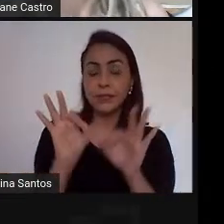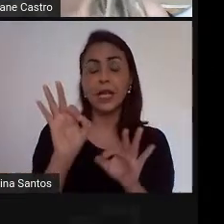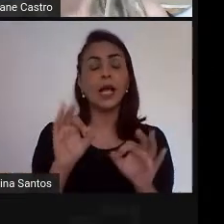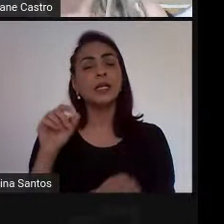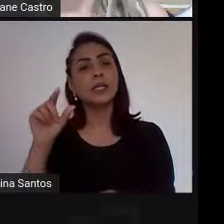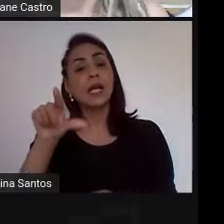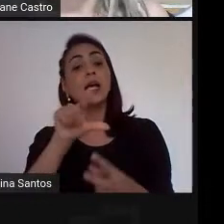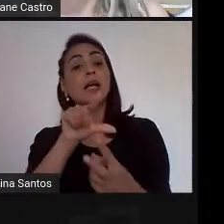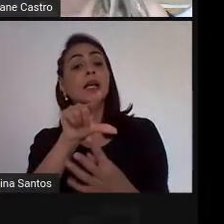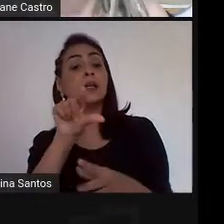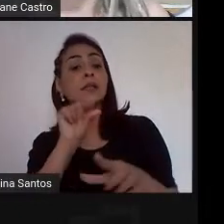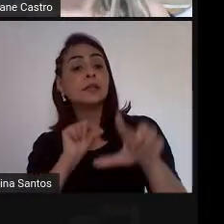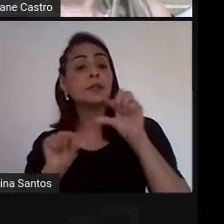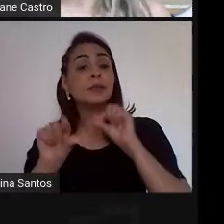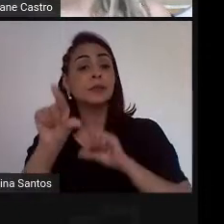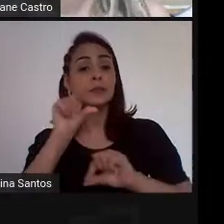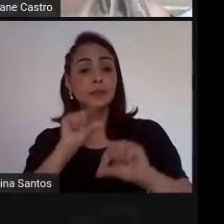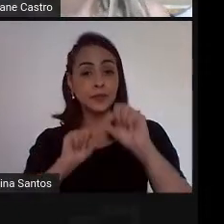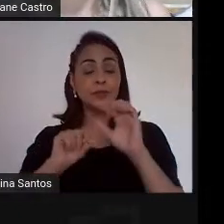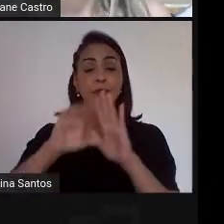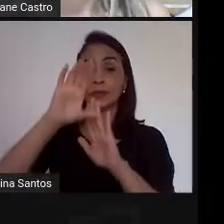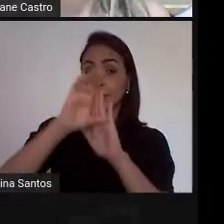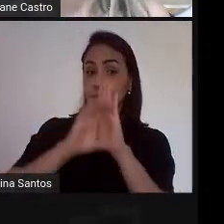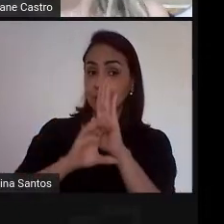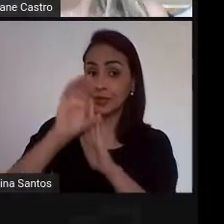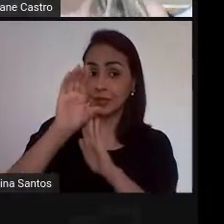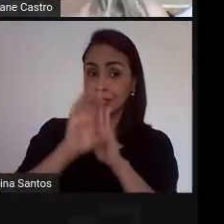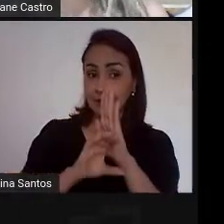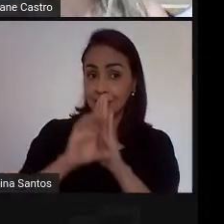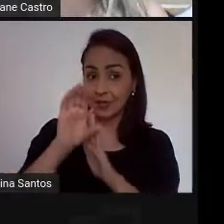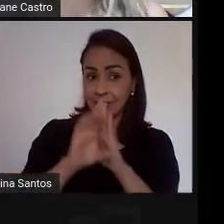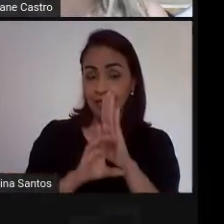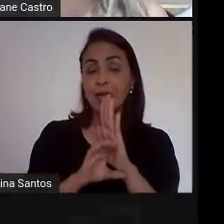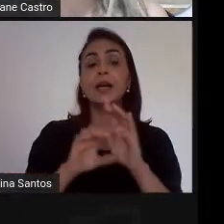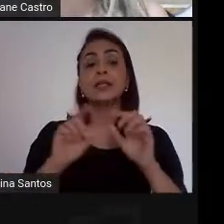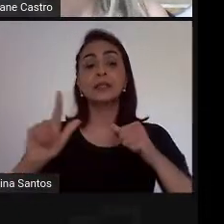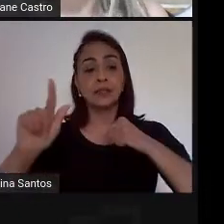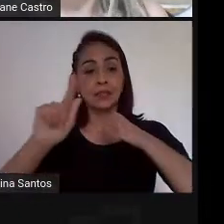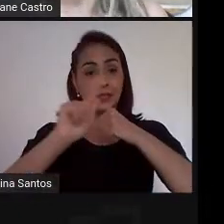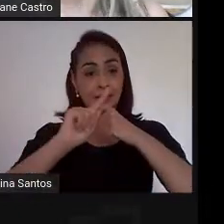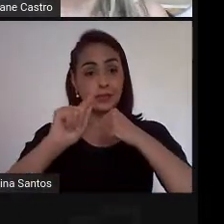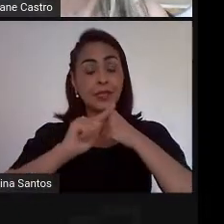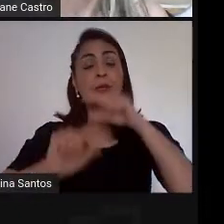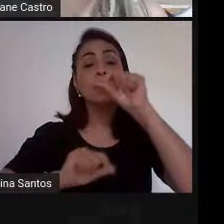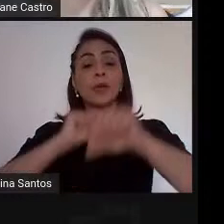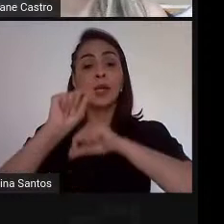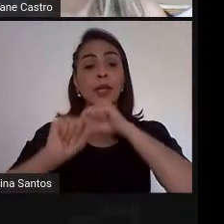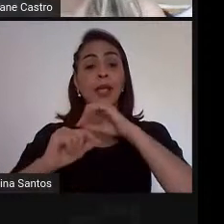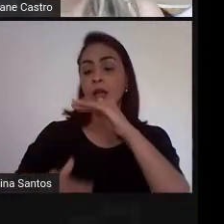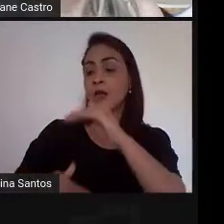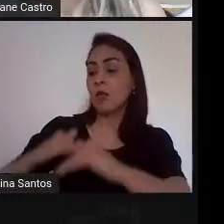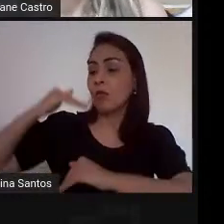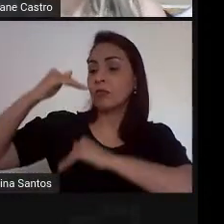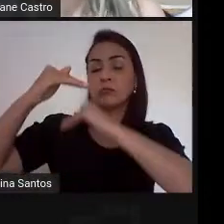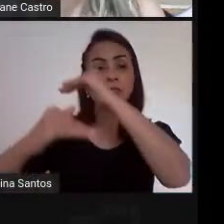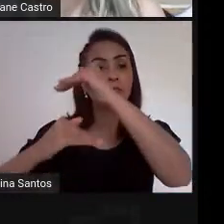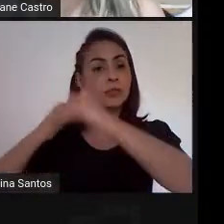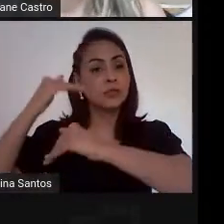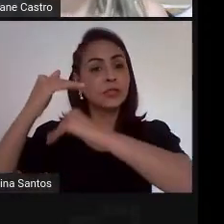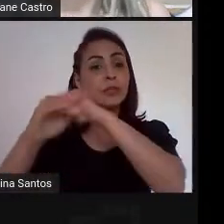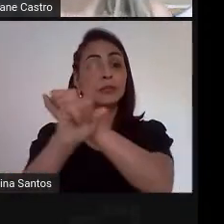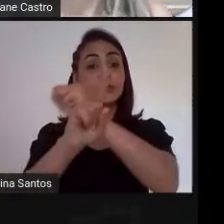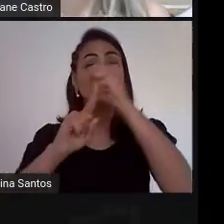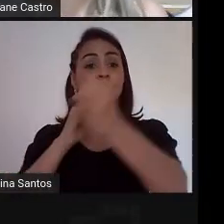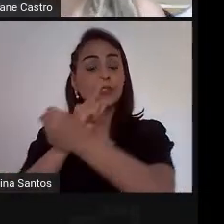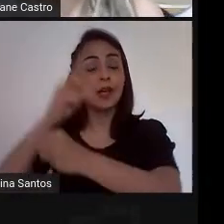opções curriculares acadêmicas, elas são construções sociais e históricas, né? Um currículo não é dado, um currículo, ele é